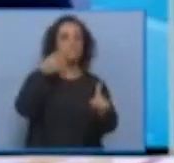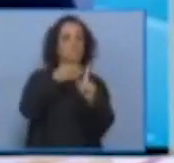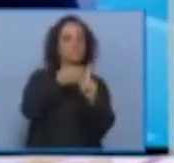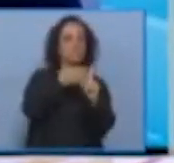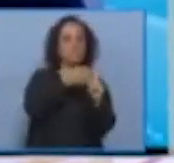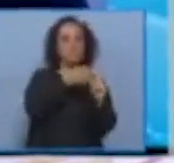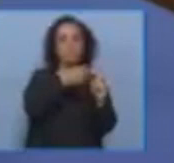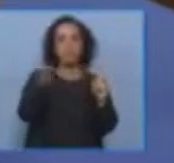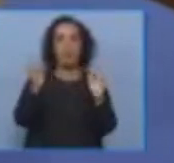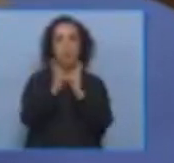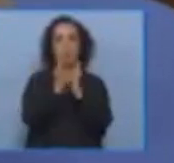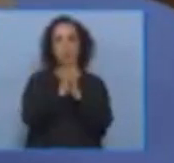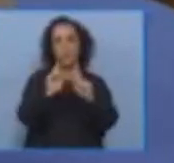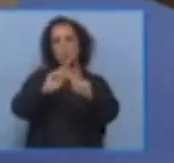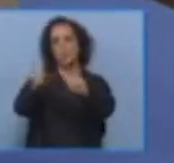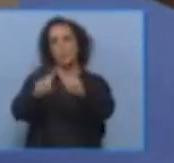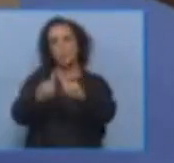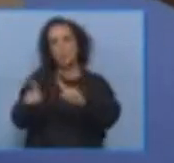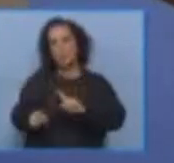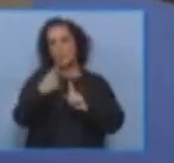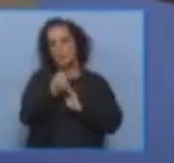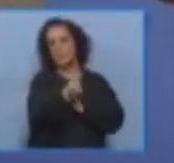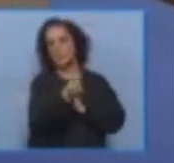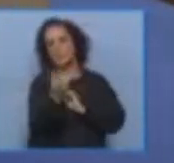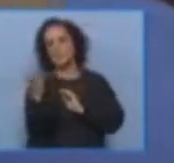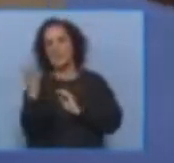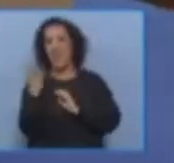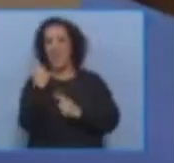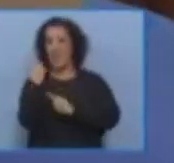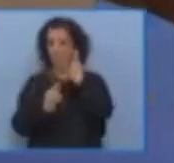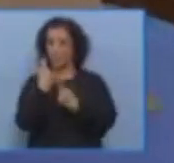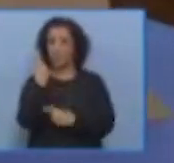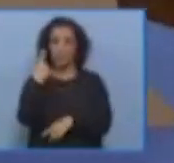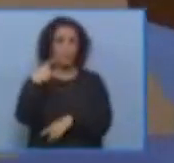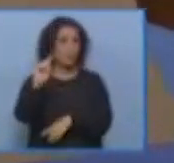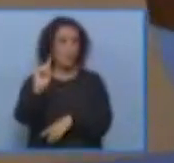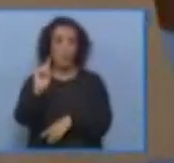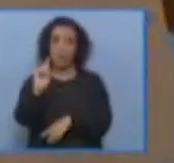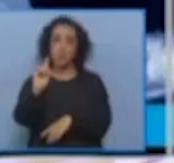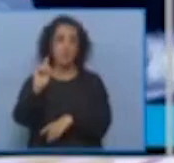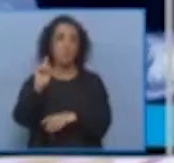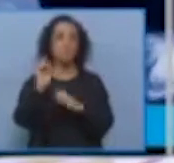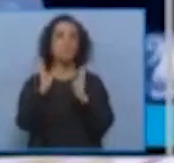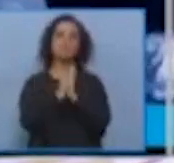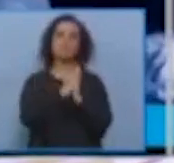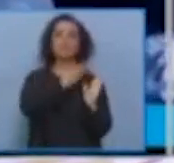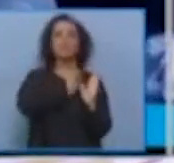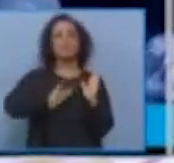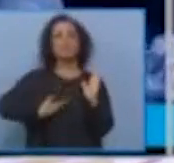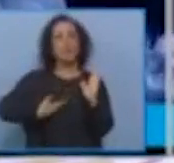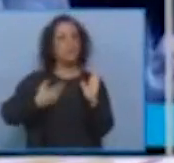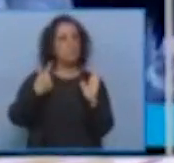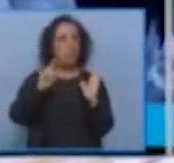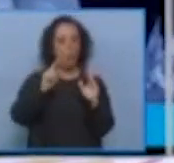igrejas paralelas, digamos, para muitas seitas mesmo, nem sequer são igrejas protestantes, há